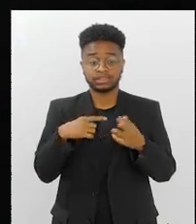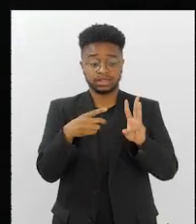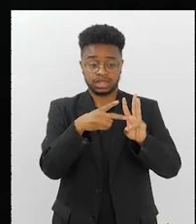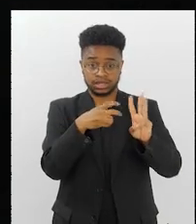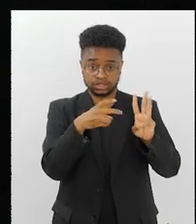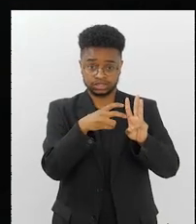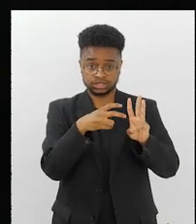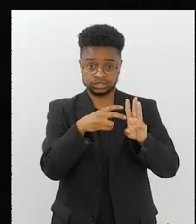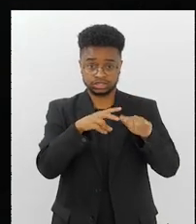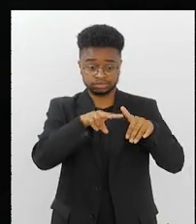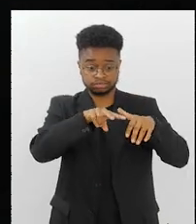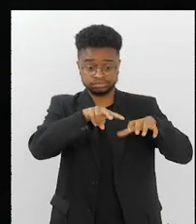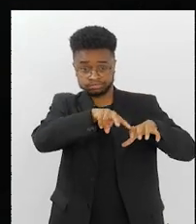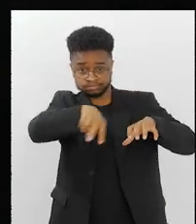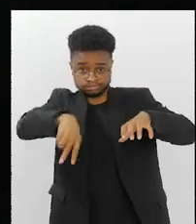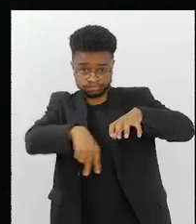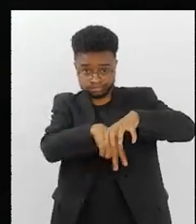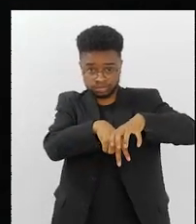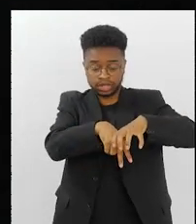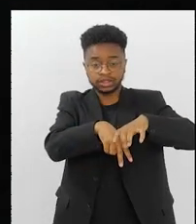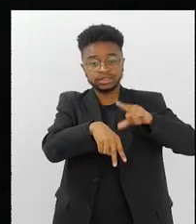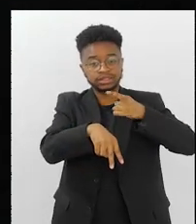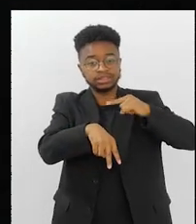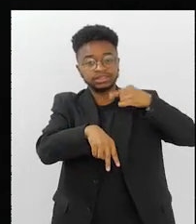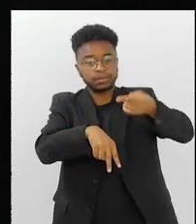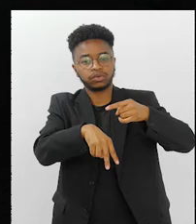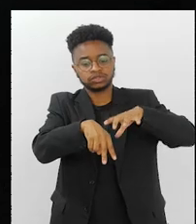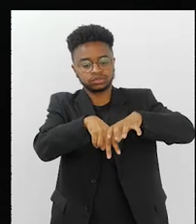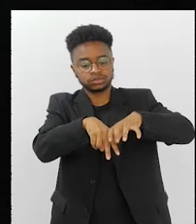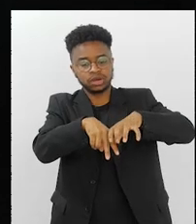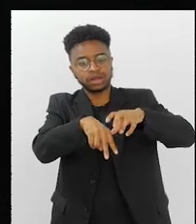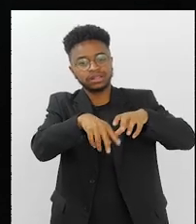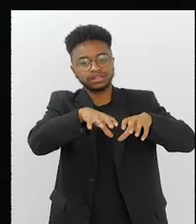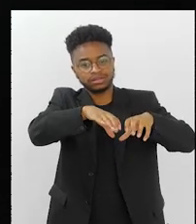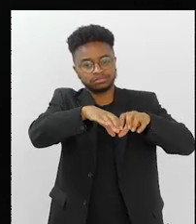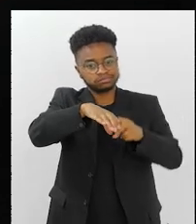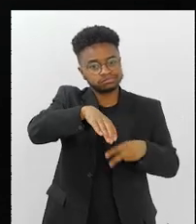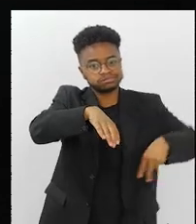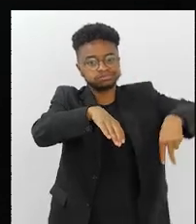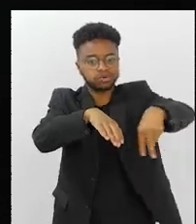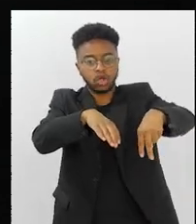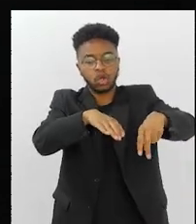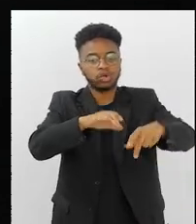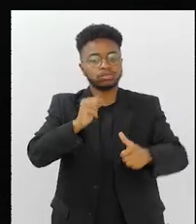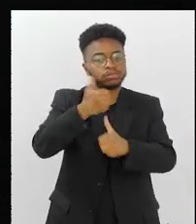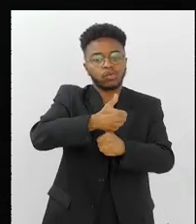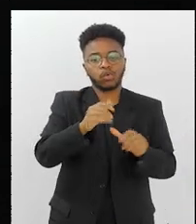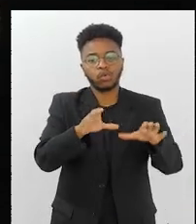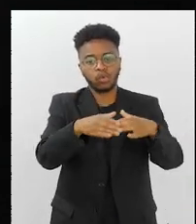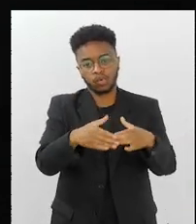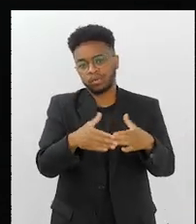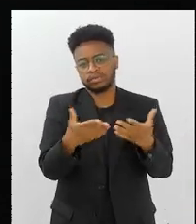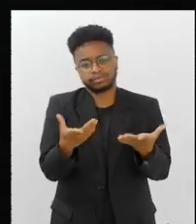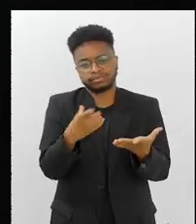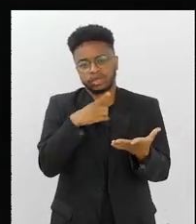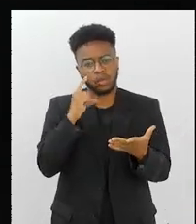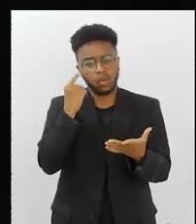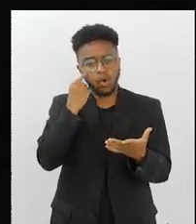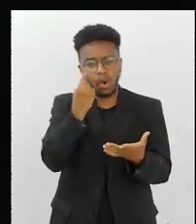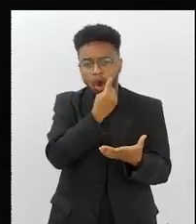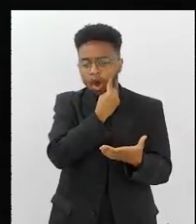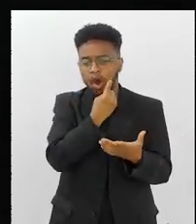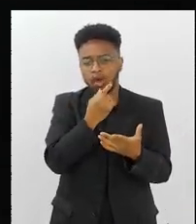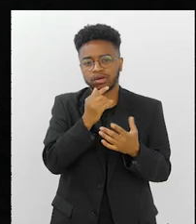saíam e aparecia imediatamente já os olhos Então tinha aquela Caraca trocou o elenco e os olhos saindo da floresta enfim